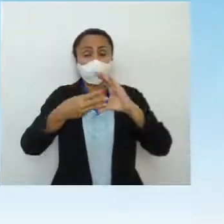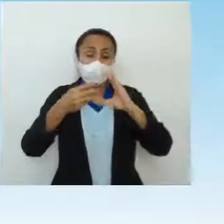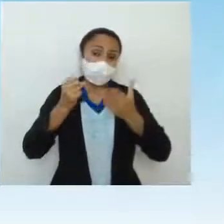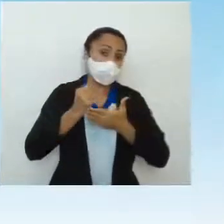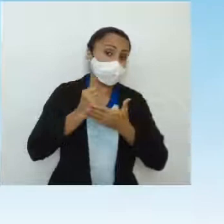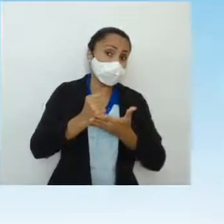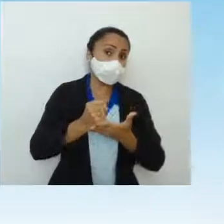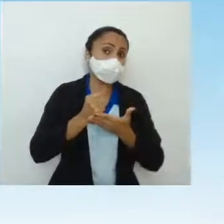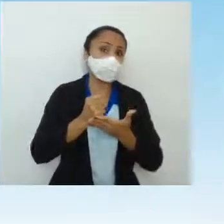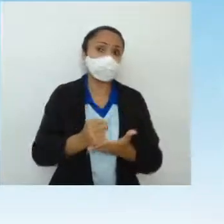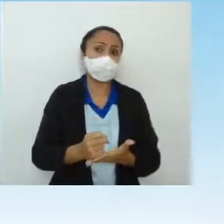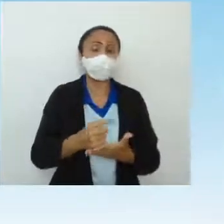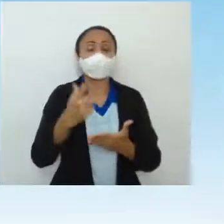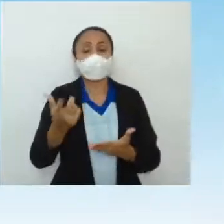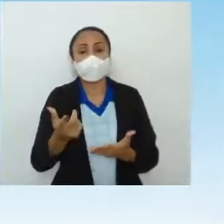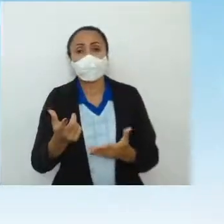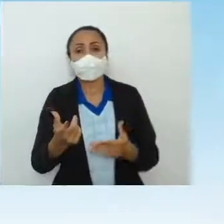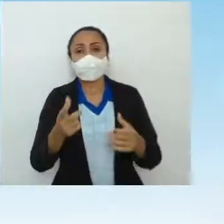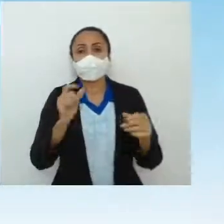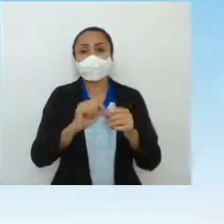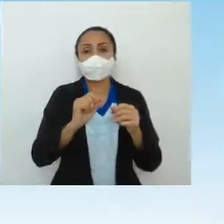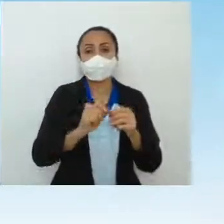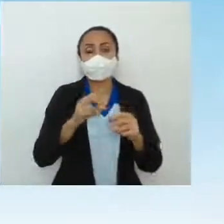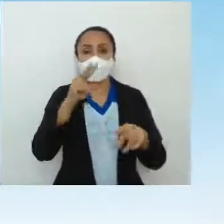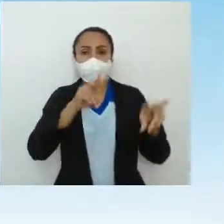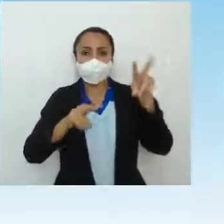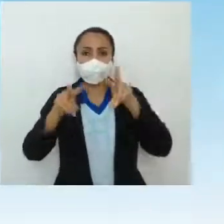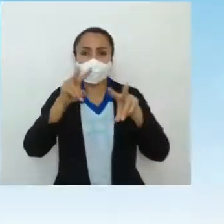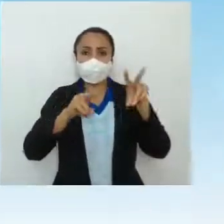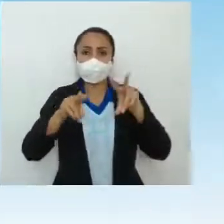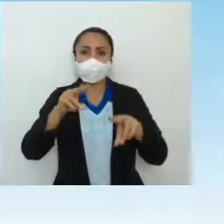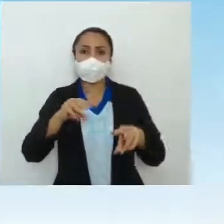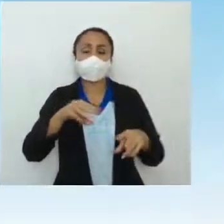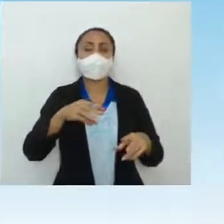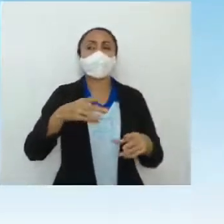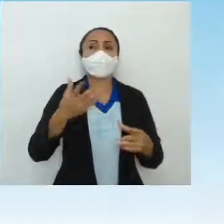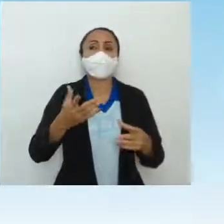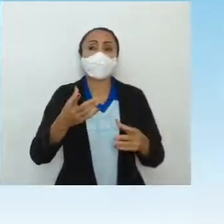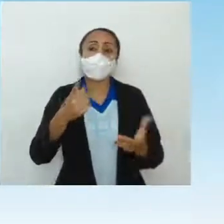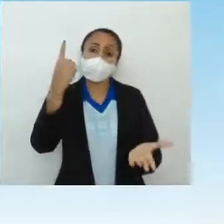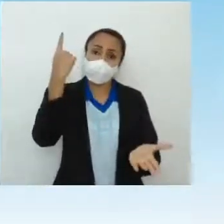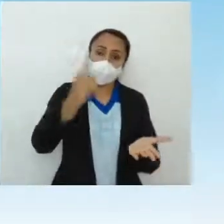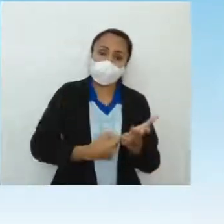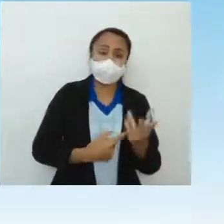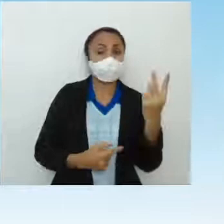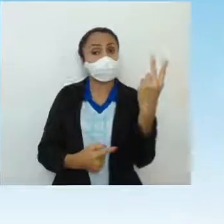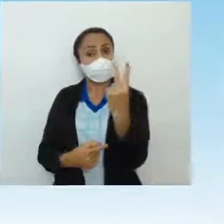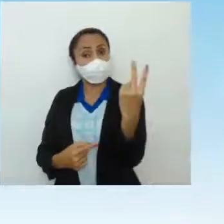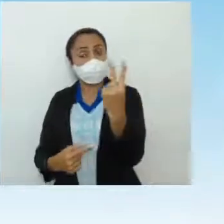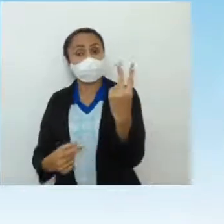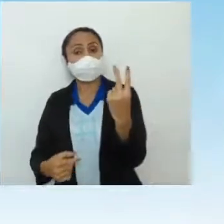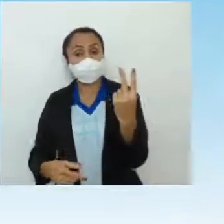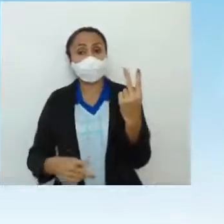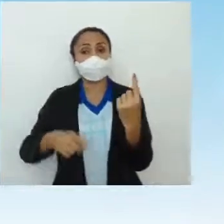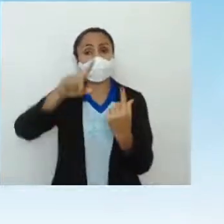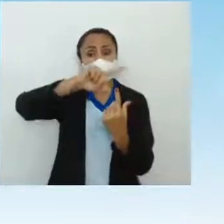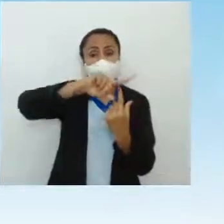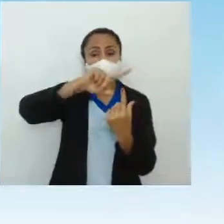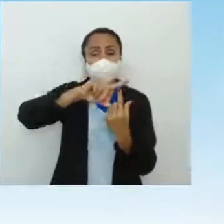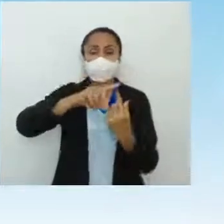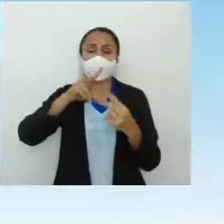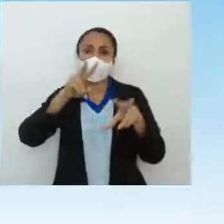isso para produzir a visão mesópica, uma combinação de dois tipos de visões que são citadas